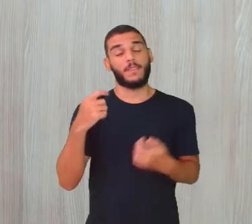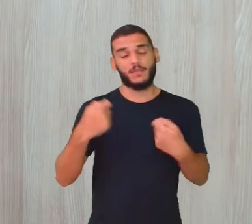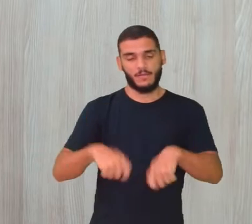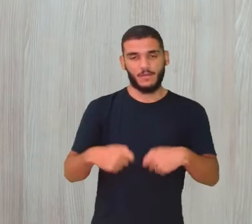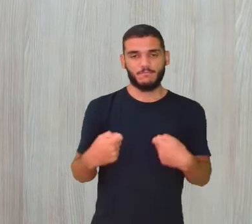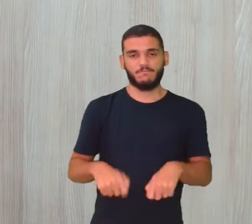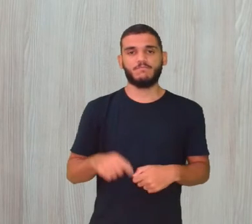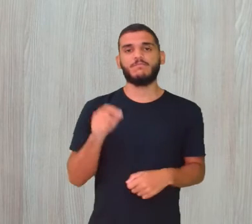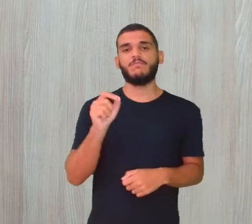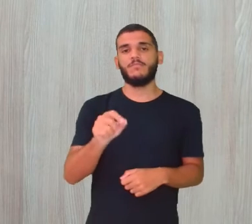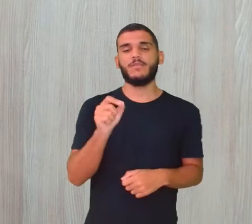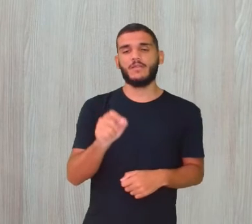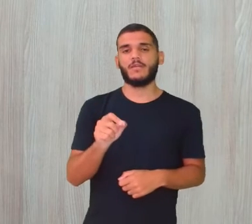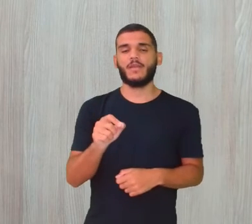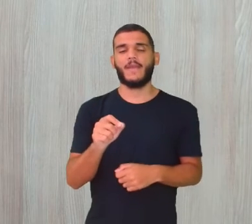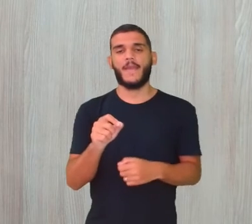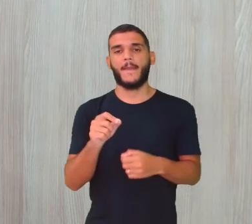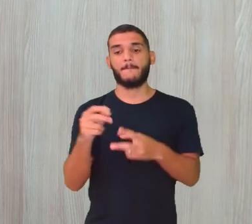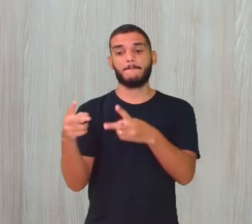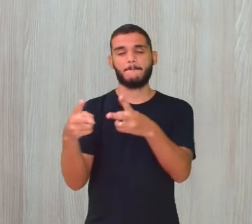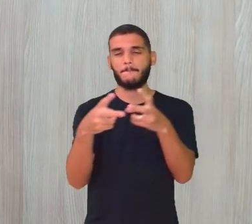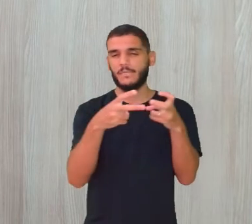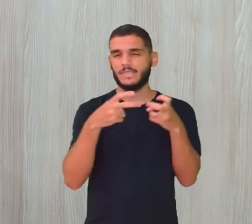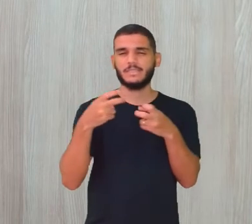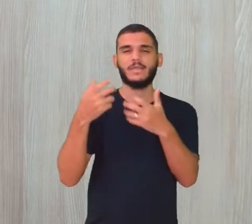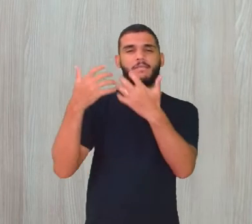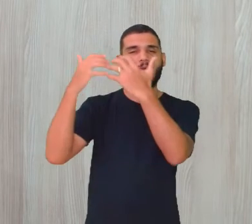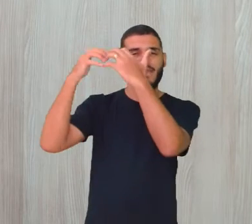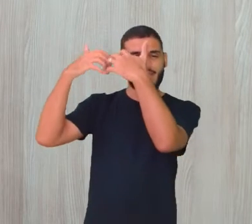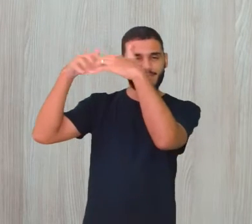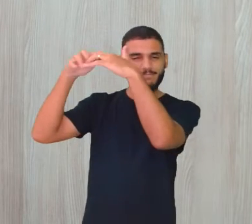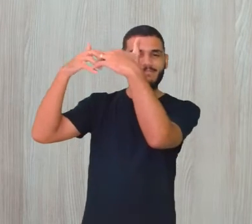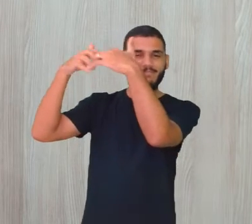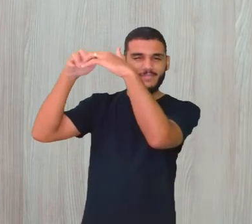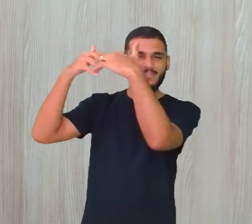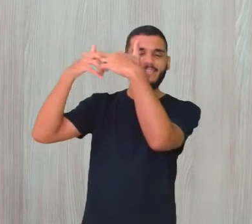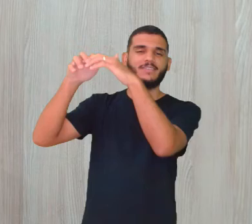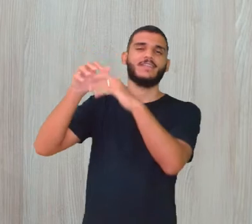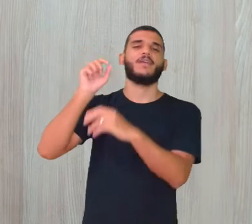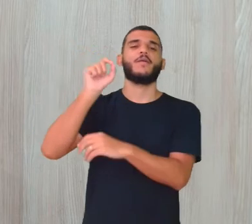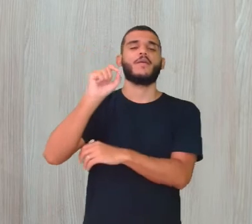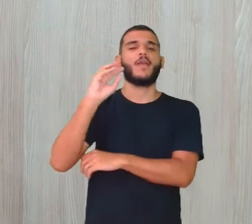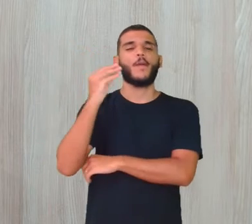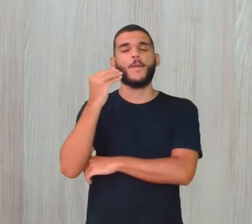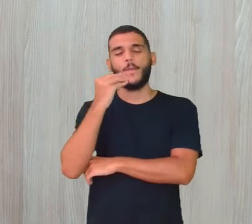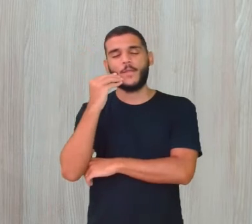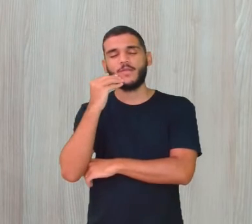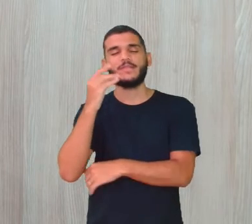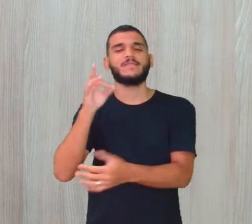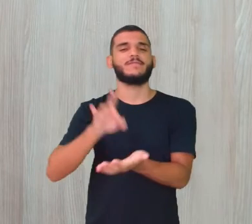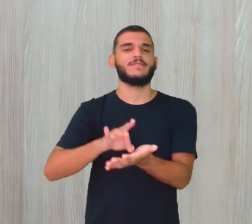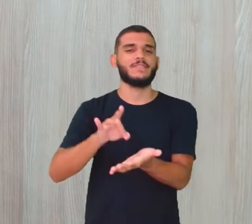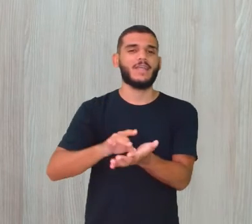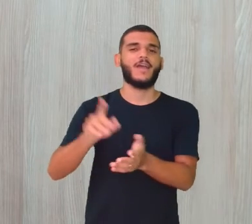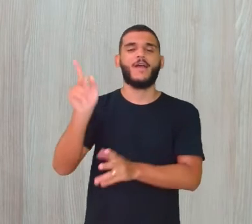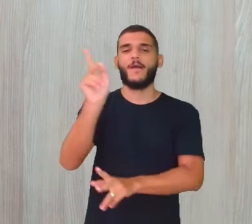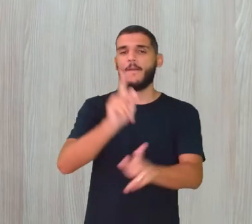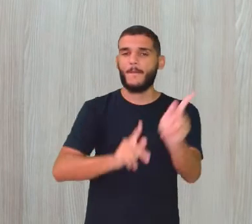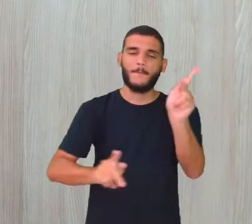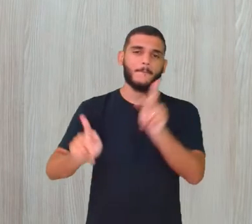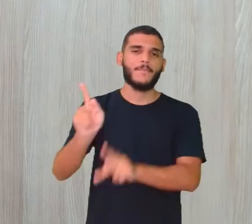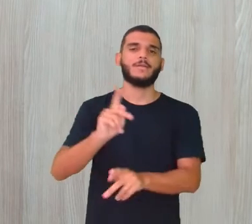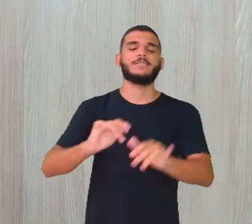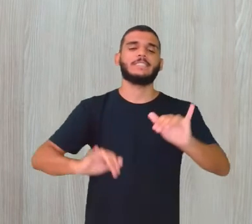gente observar, refletir sobre isso, né, e dar oportunidade realmente a esses povos